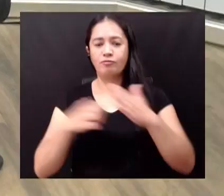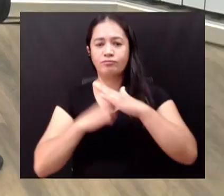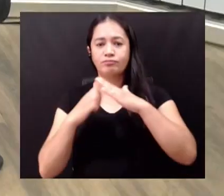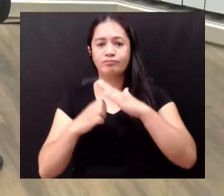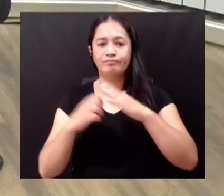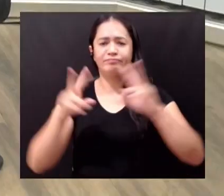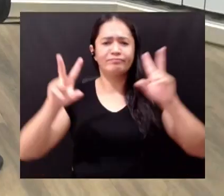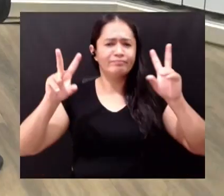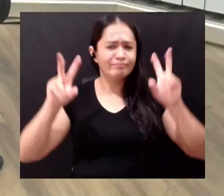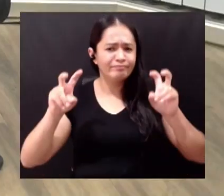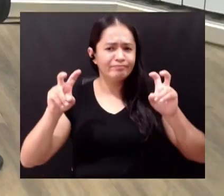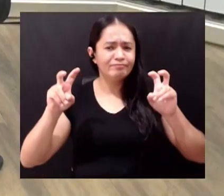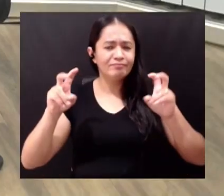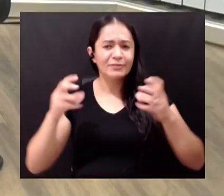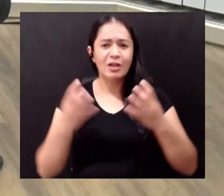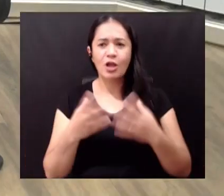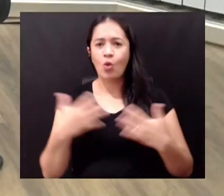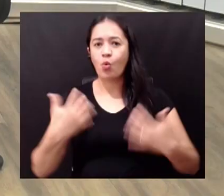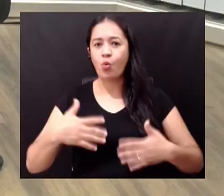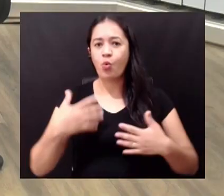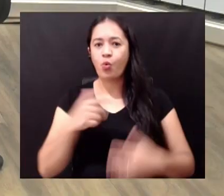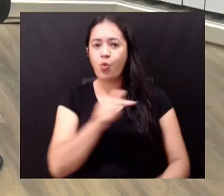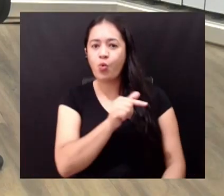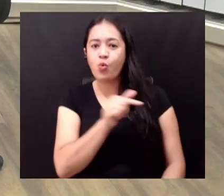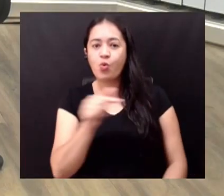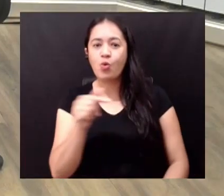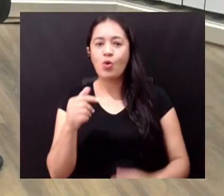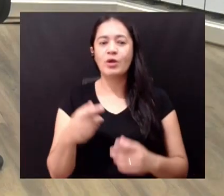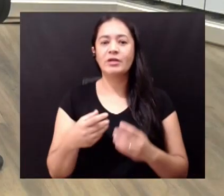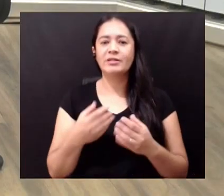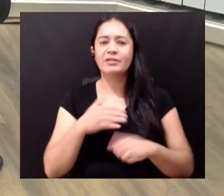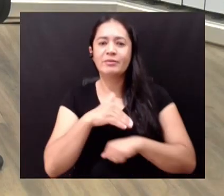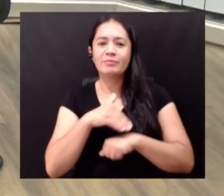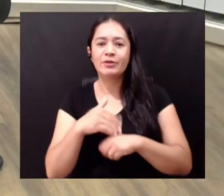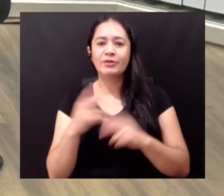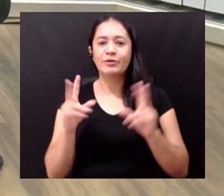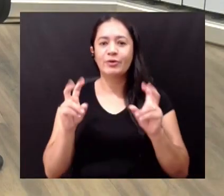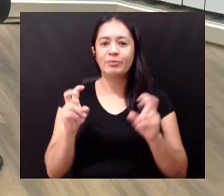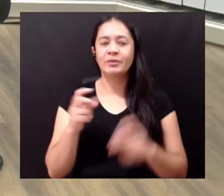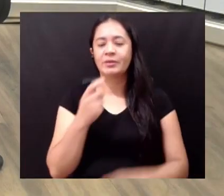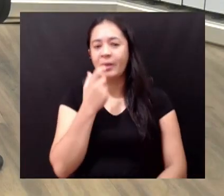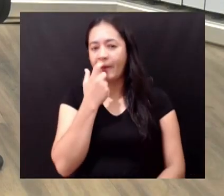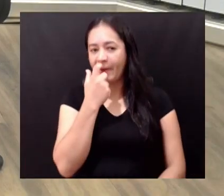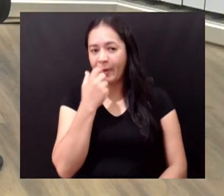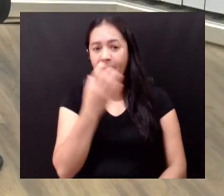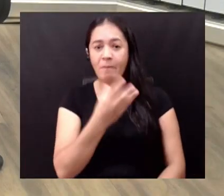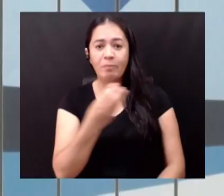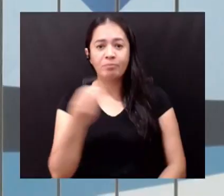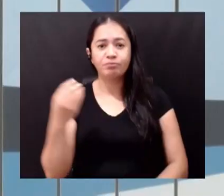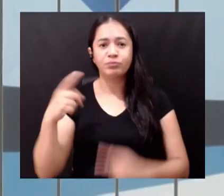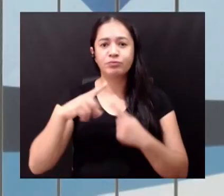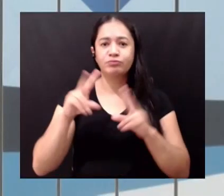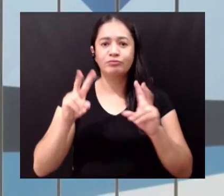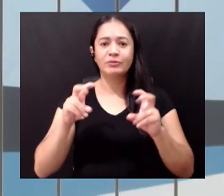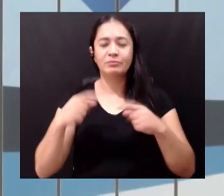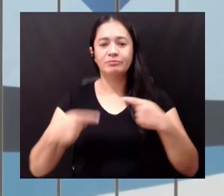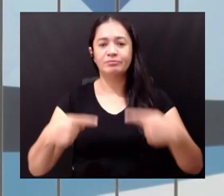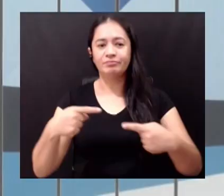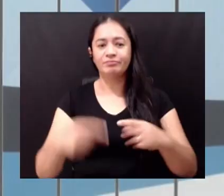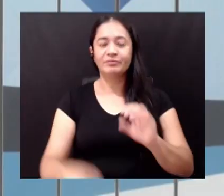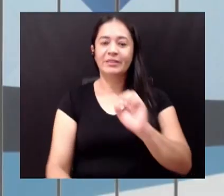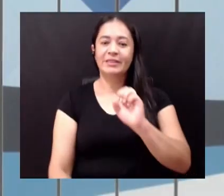mais falado durante a semana, né? E muitas questões a serem debatidas, né? É, isso mesmo. Tudo bem, Carla? Obrigada